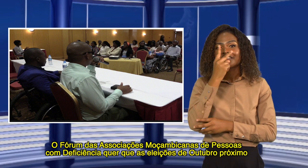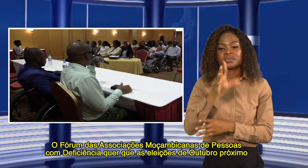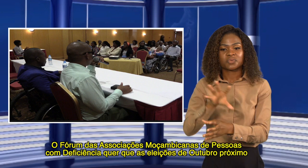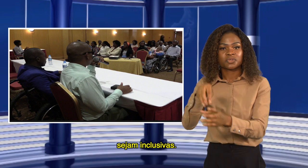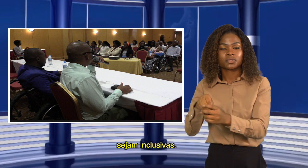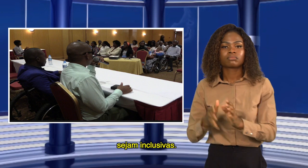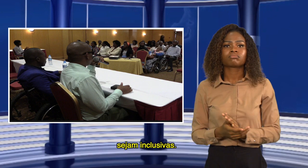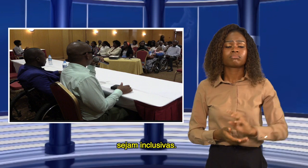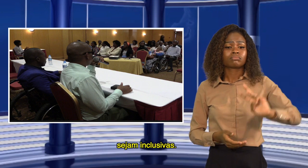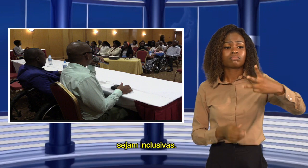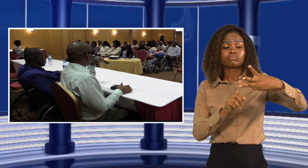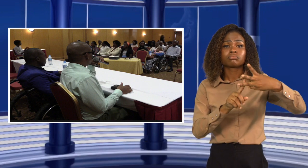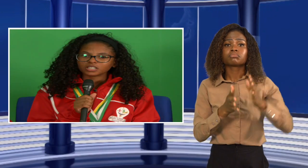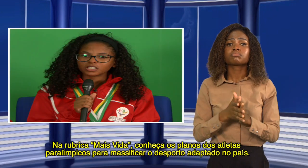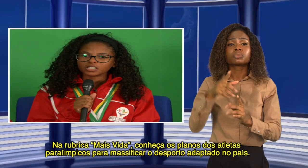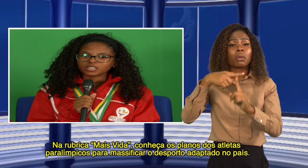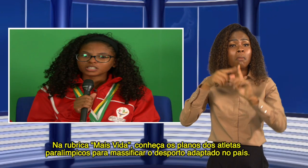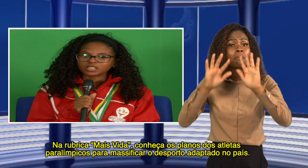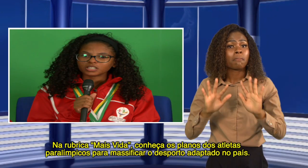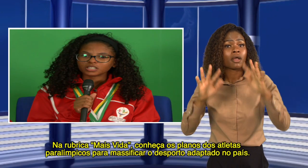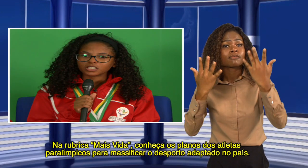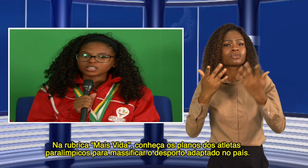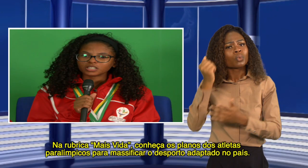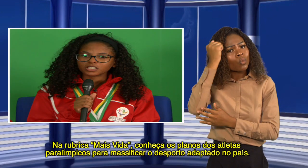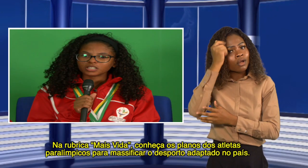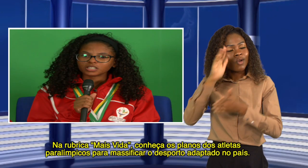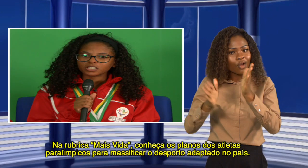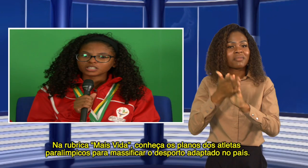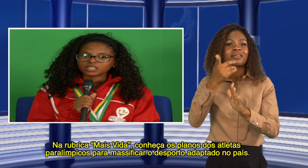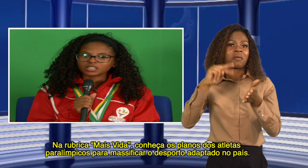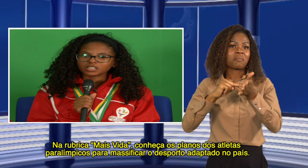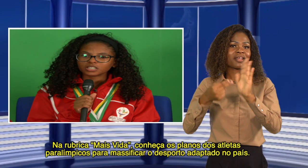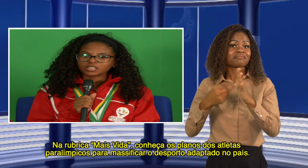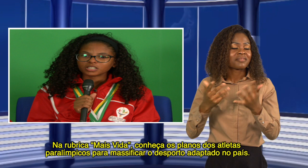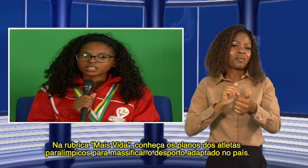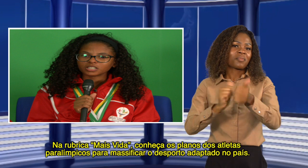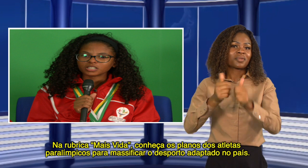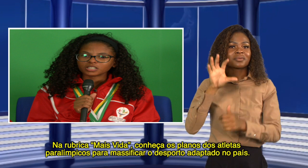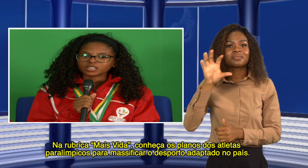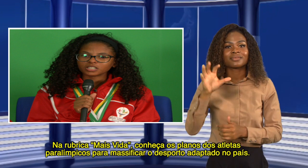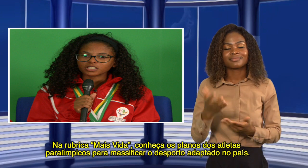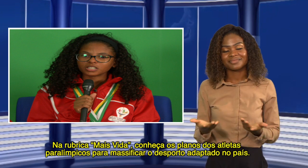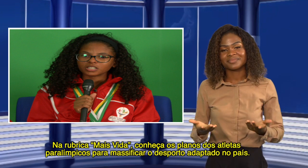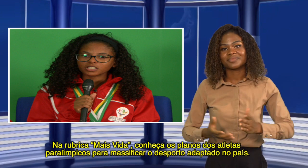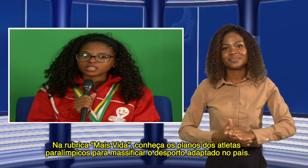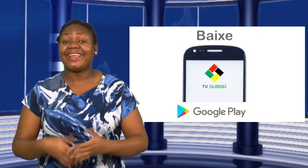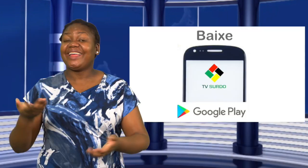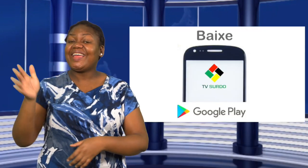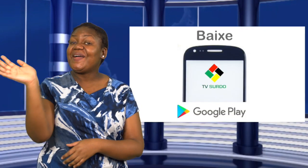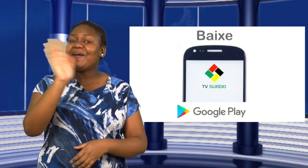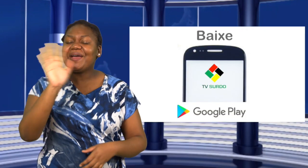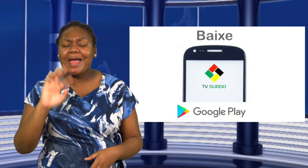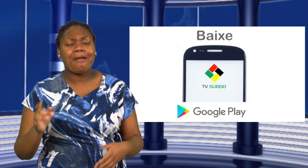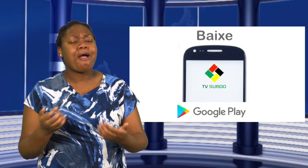outubro próximo sejam inclusivas. Na rubrica Mais Vida, conheça os planos dos atletas paralímpicos para massificar o desporto